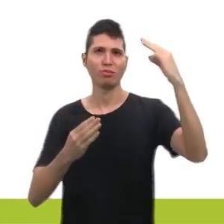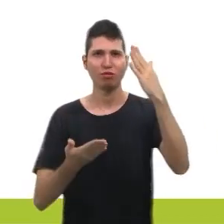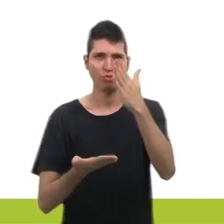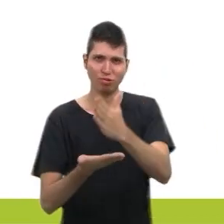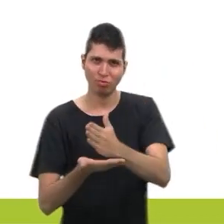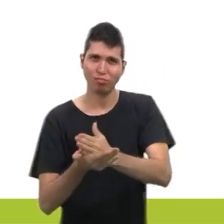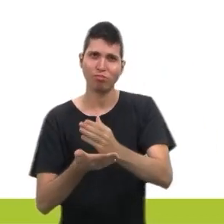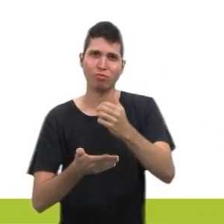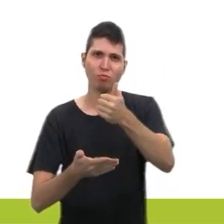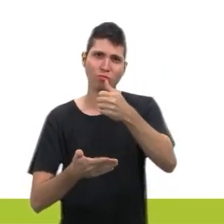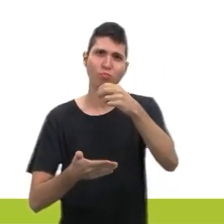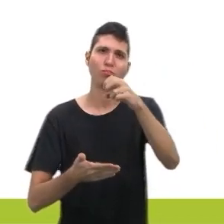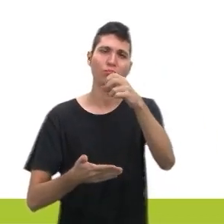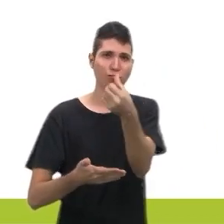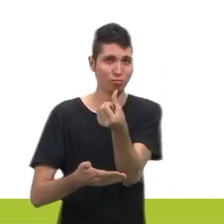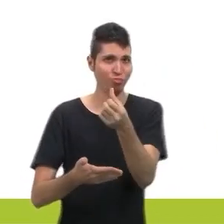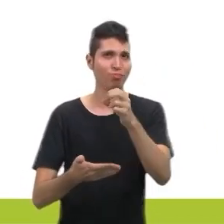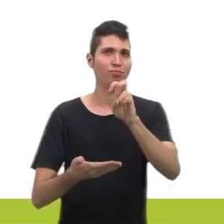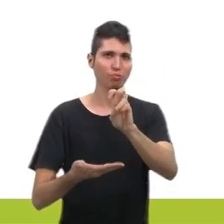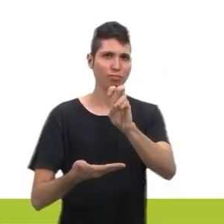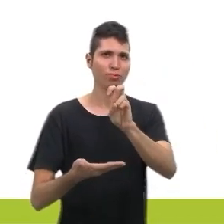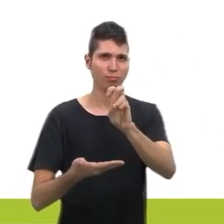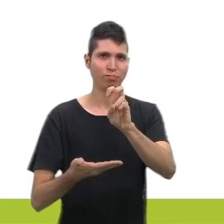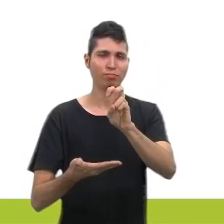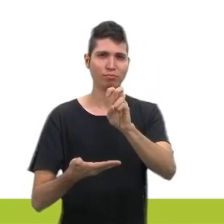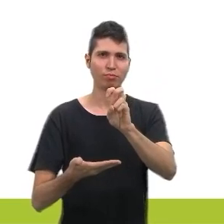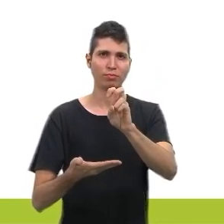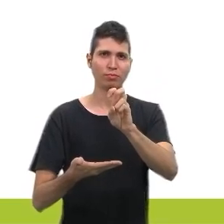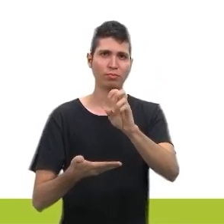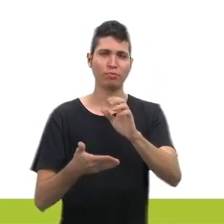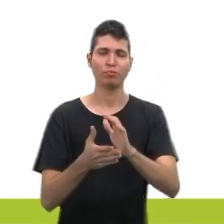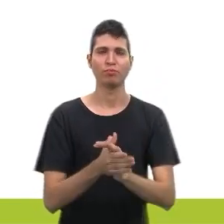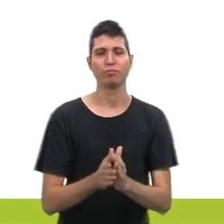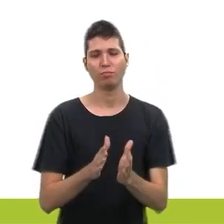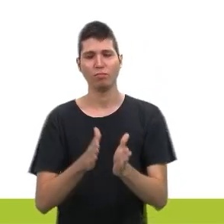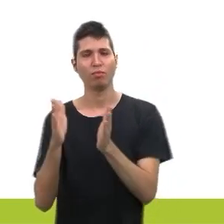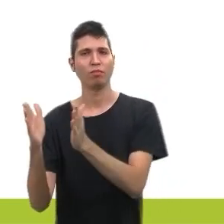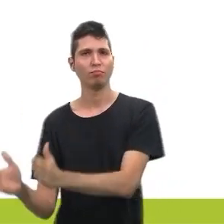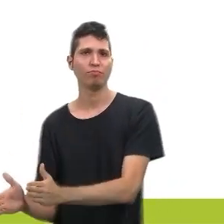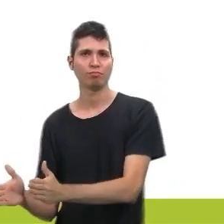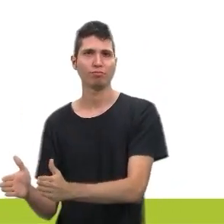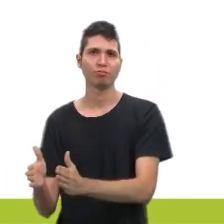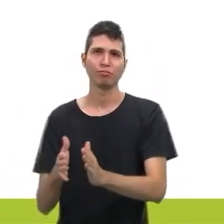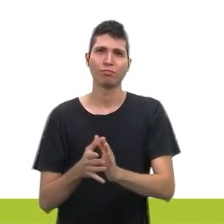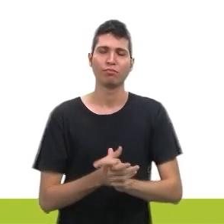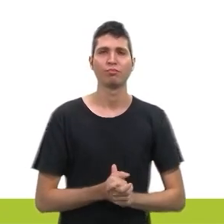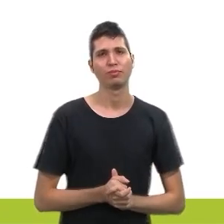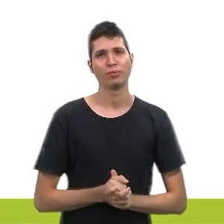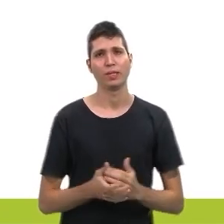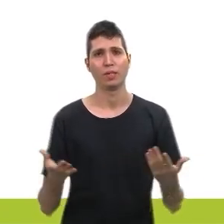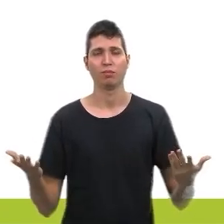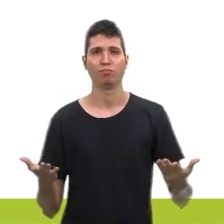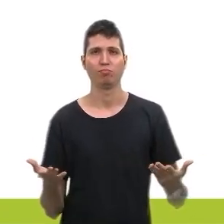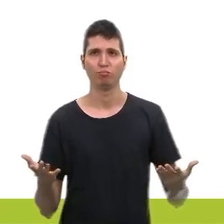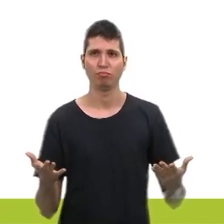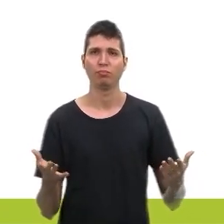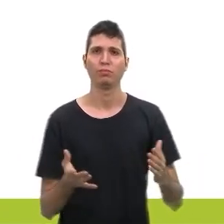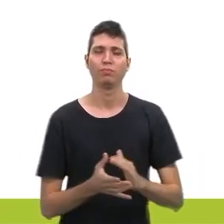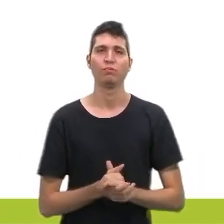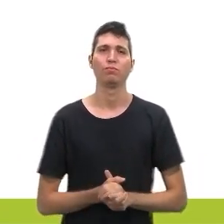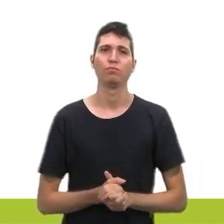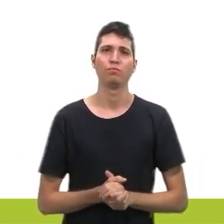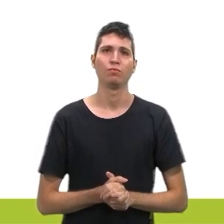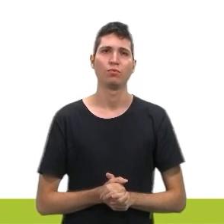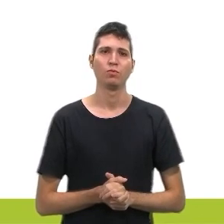pares é outra ideia, tá bom? Pronto, resolvido o exemplo aqui. Vamos à próxima. Nós temos agora ó, a ideia um